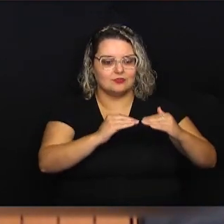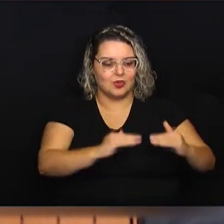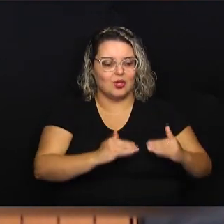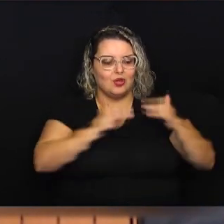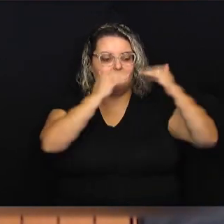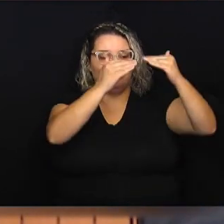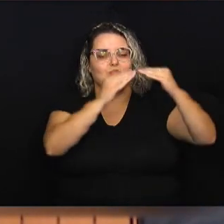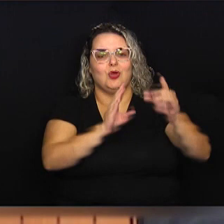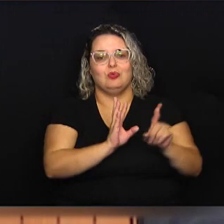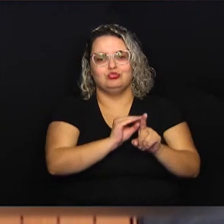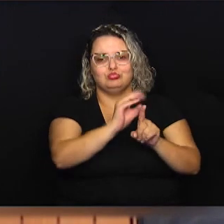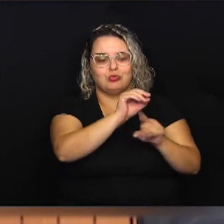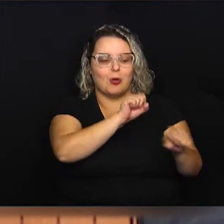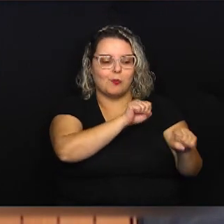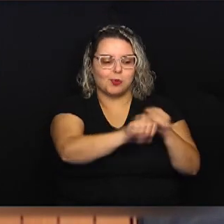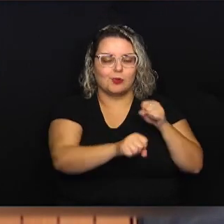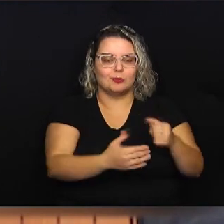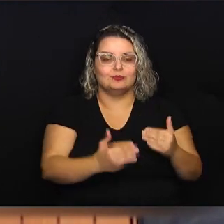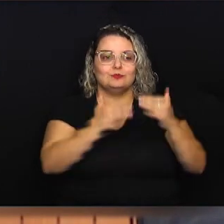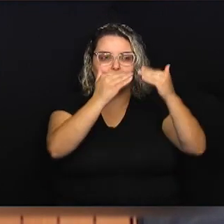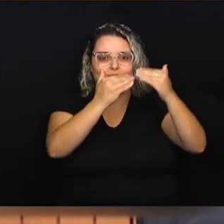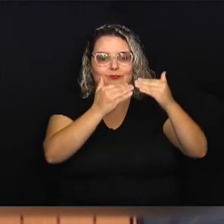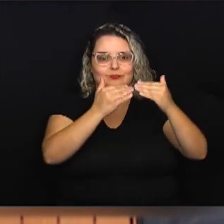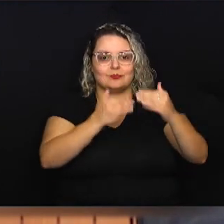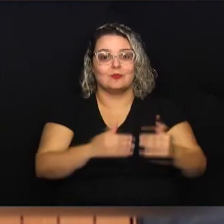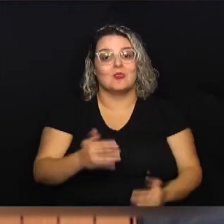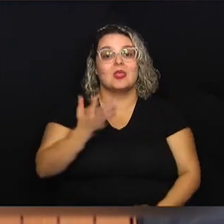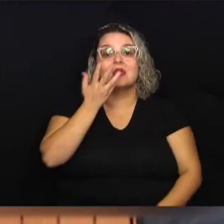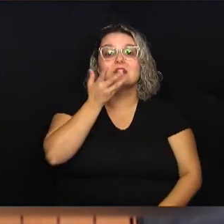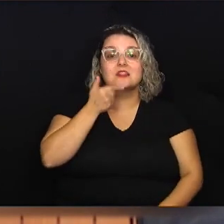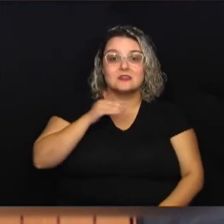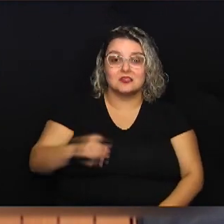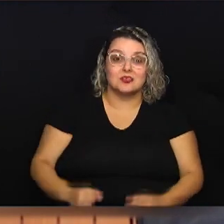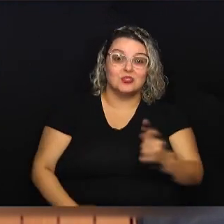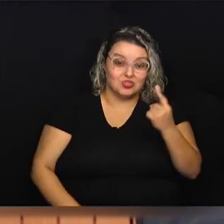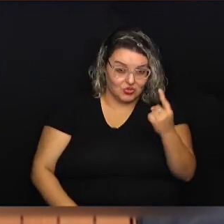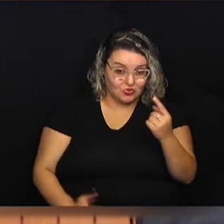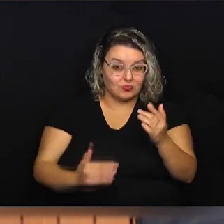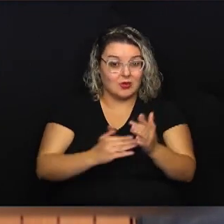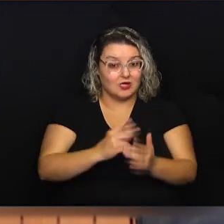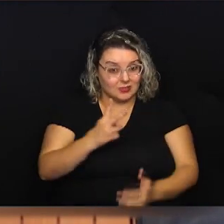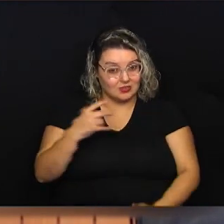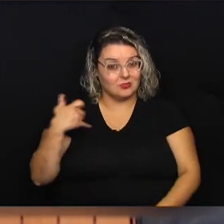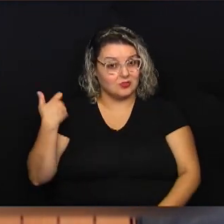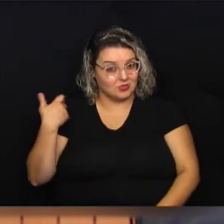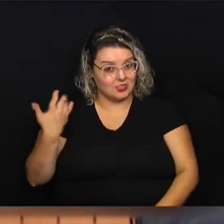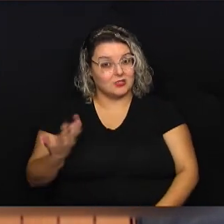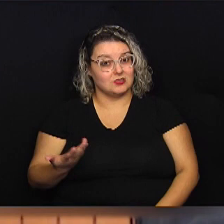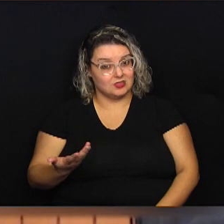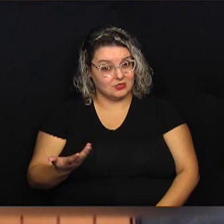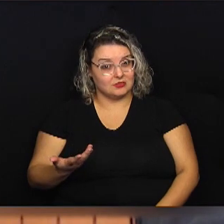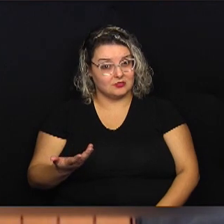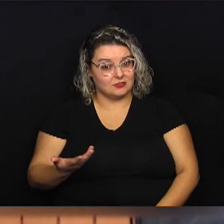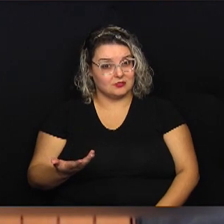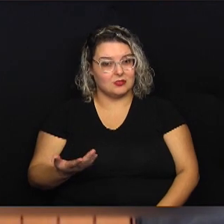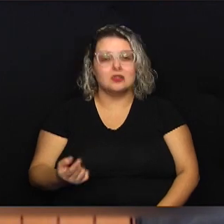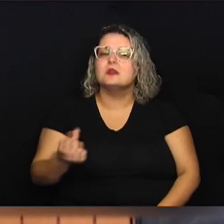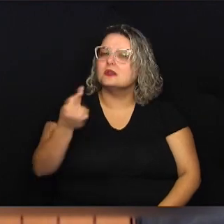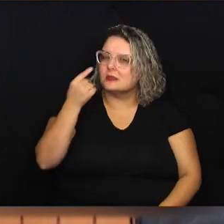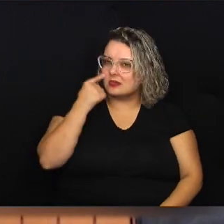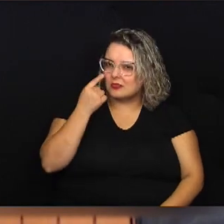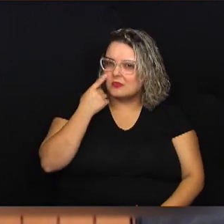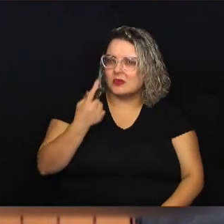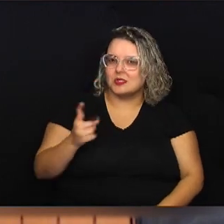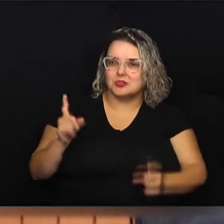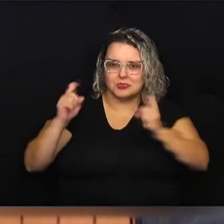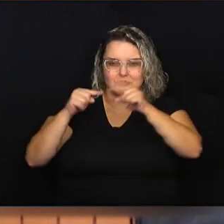a estar no topo, atingindo as crianças de 1 a 2 anos de idade. Então, vejam o